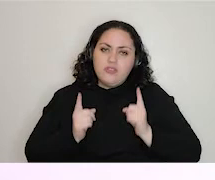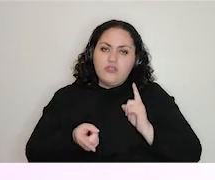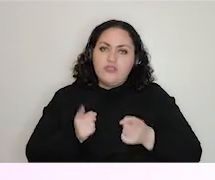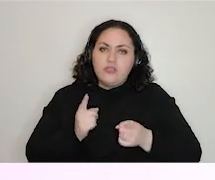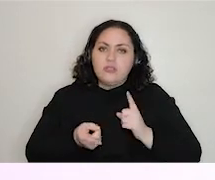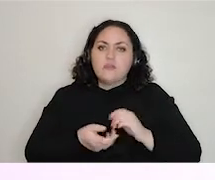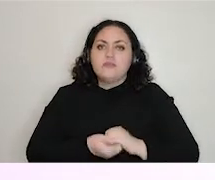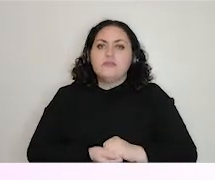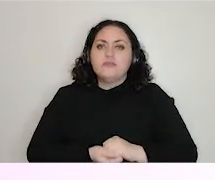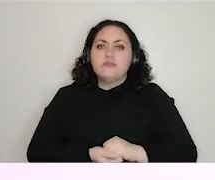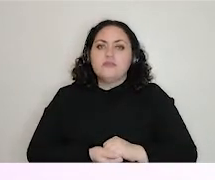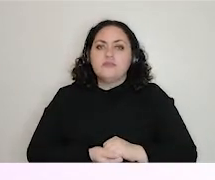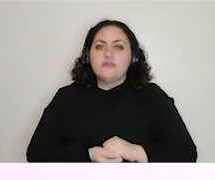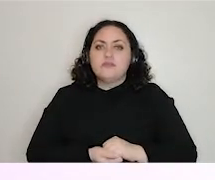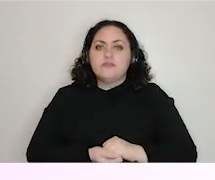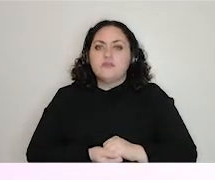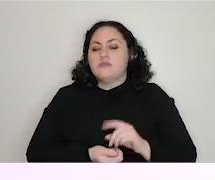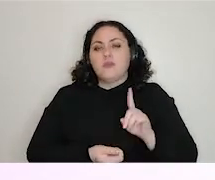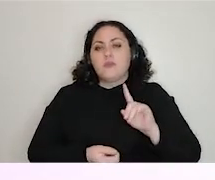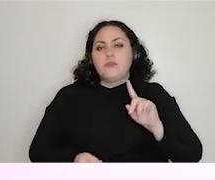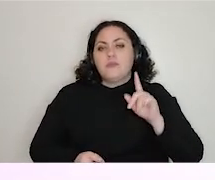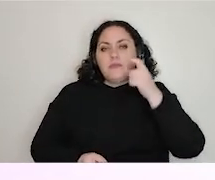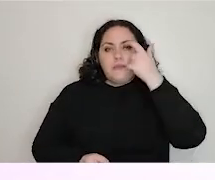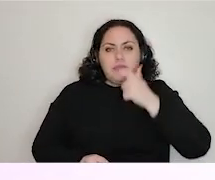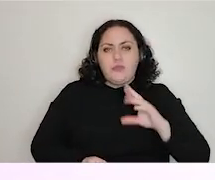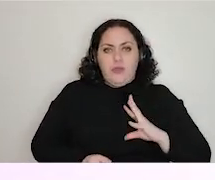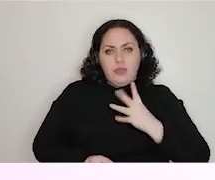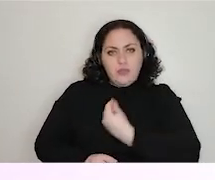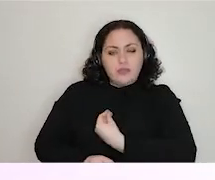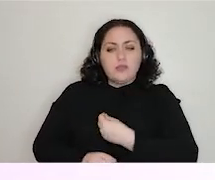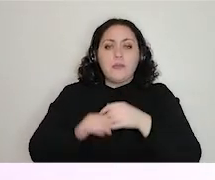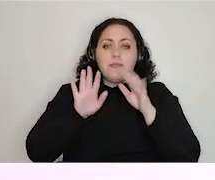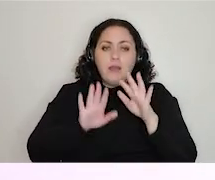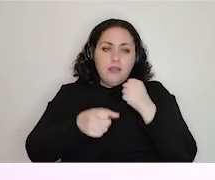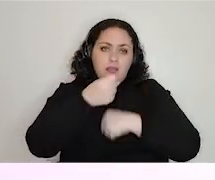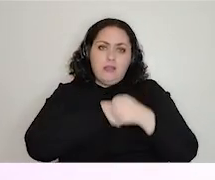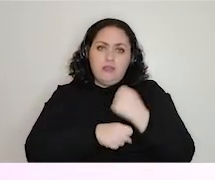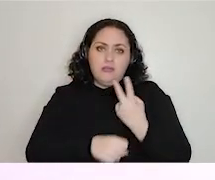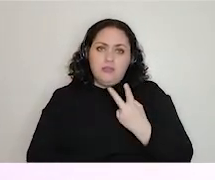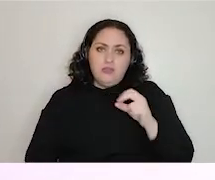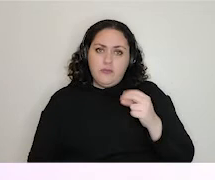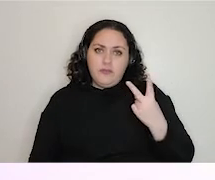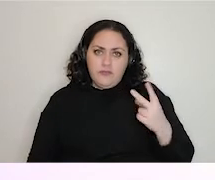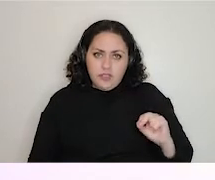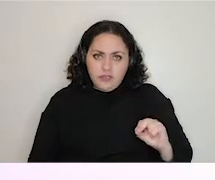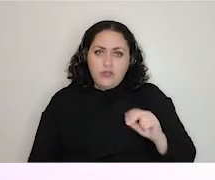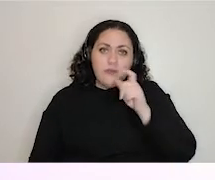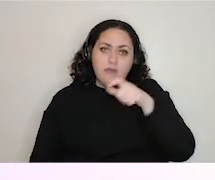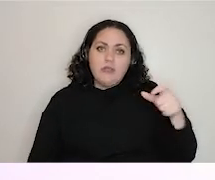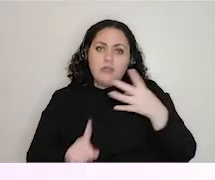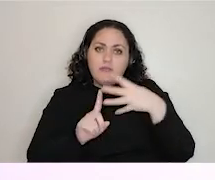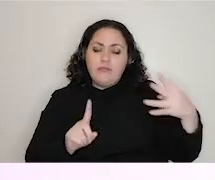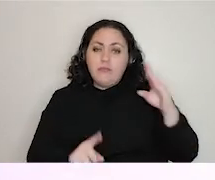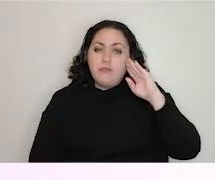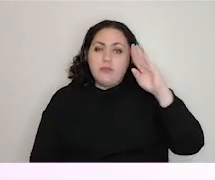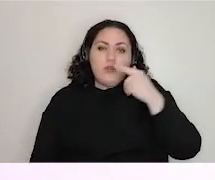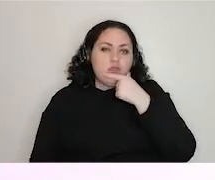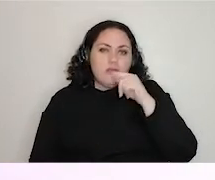né? Uma pessoa trans. Só em 2020, pessoas LGBT, especialmente homens